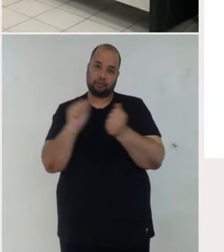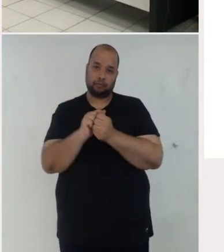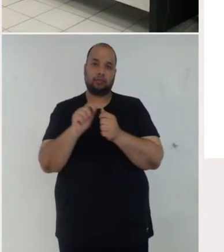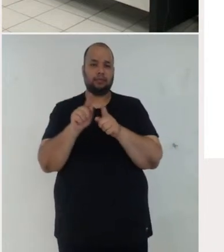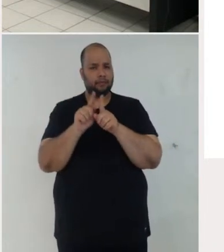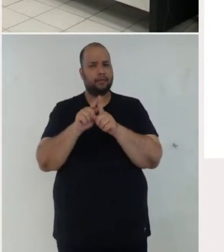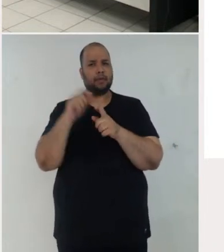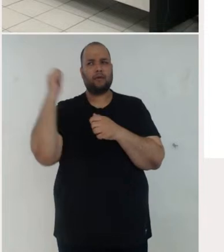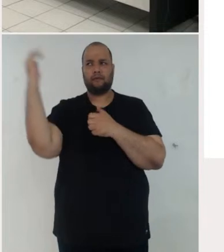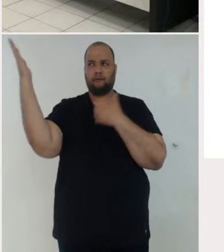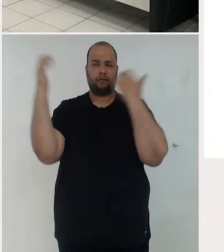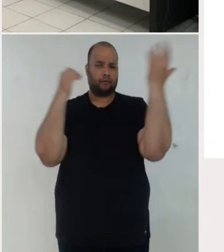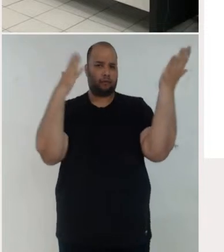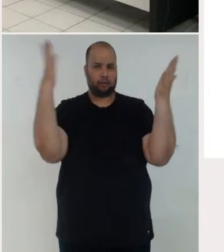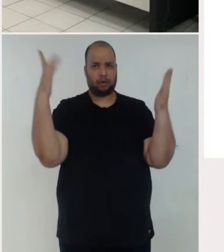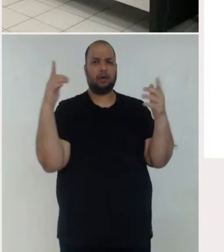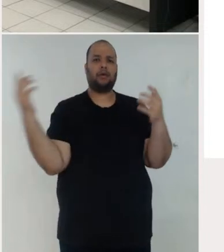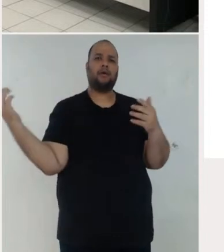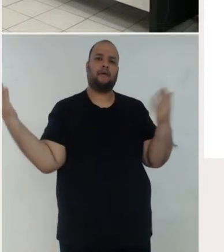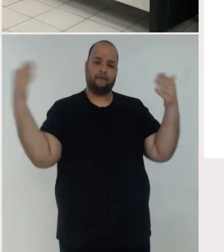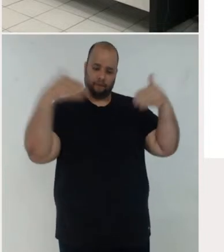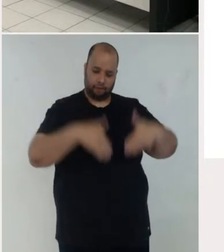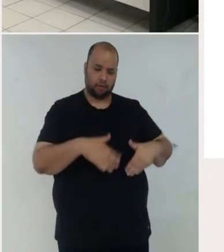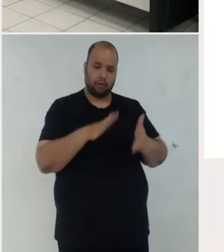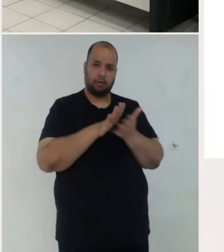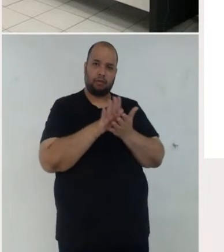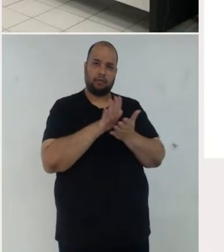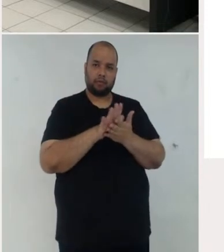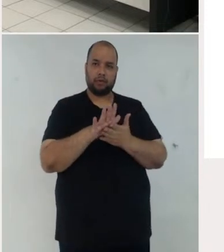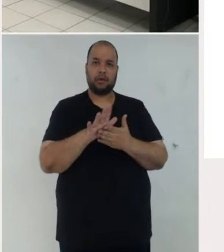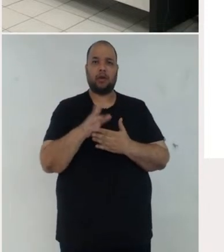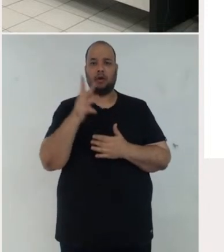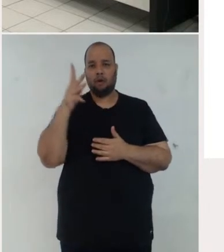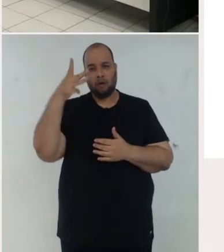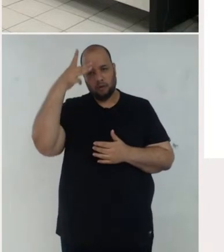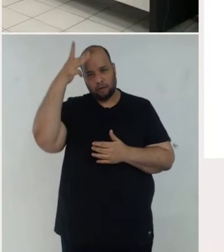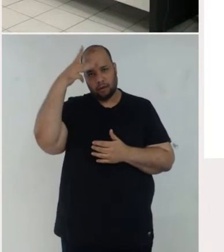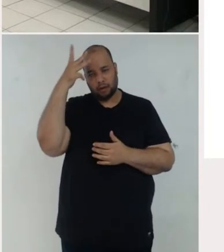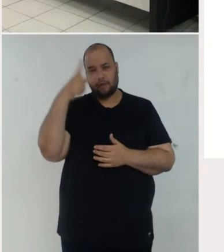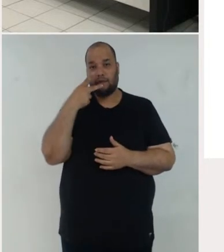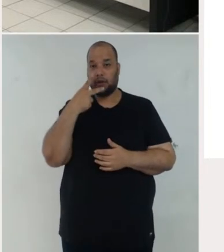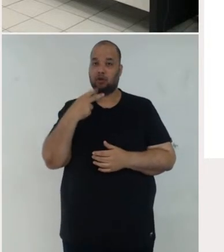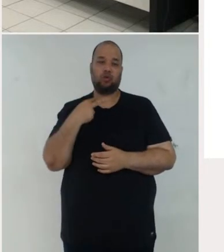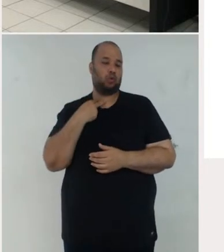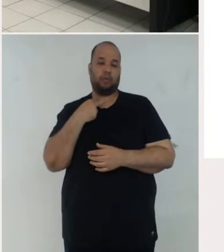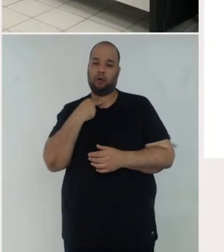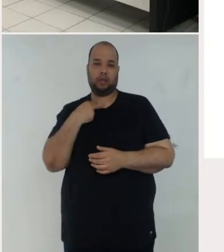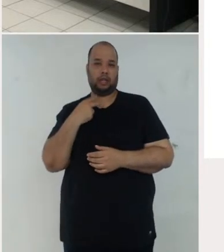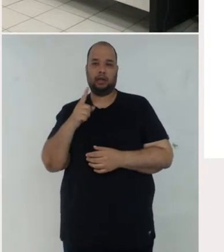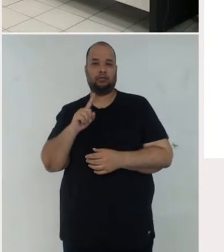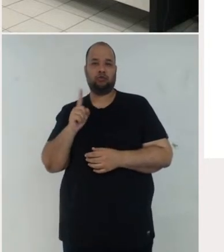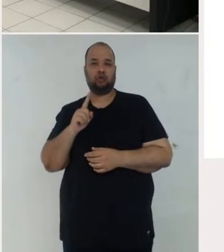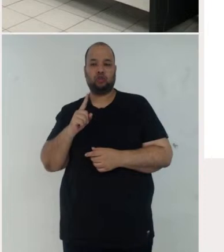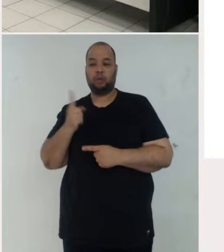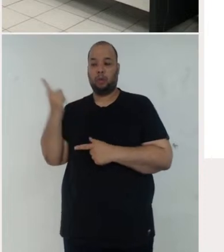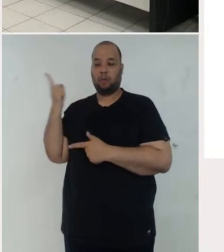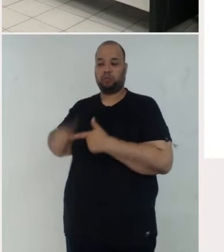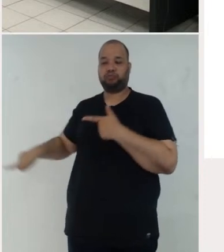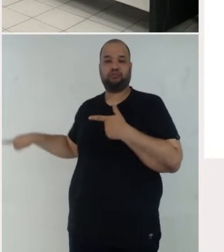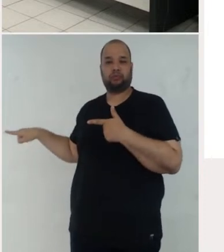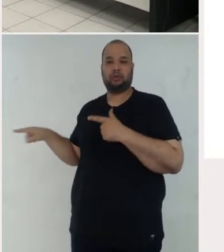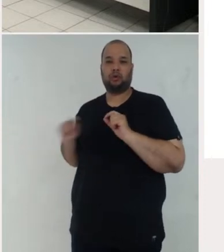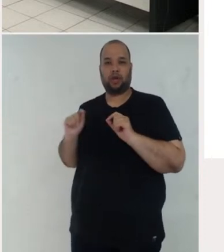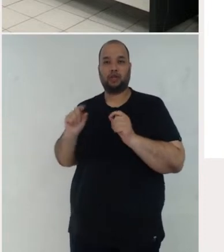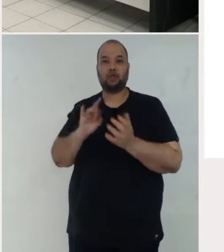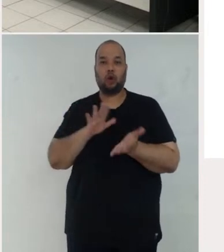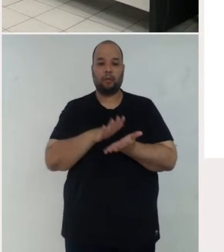fora publicando. Eu lembro que o Walter me dizia: não podemos ser endógenos. O que é ser endógeno? Só